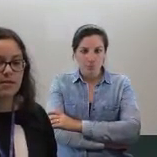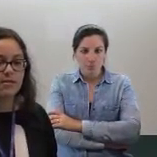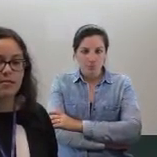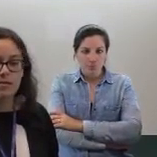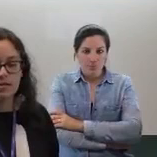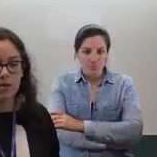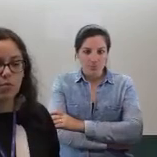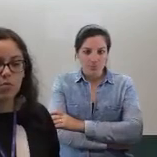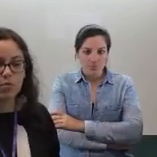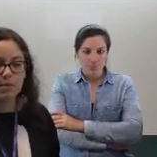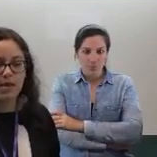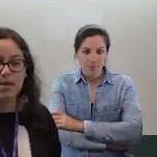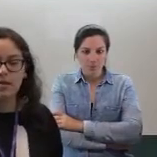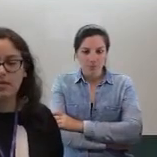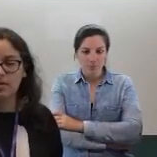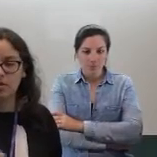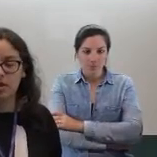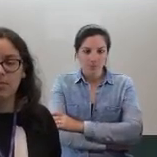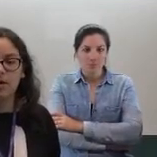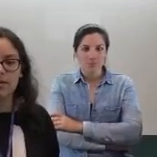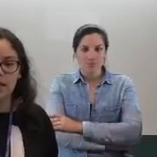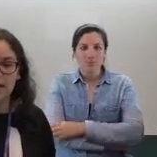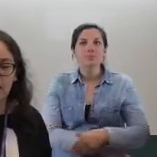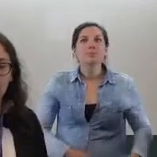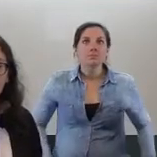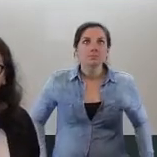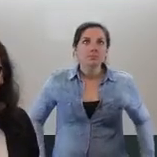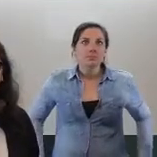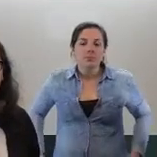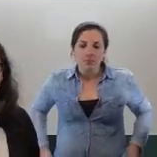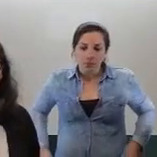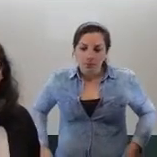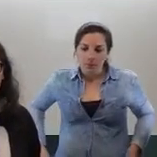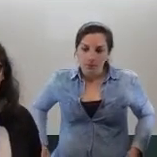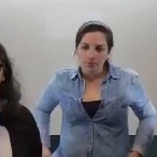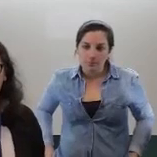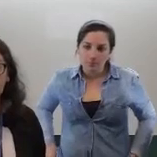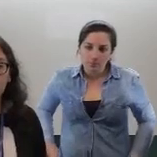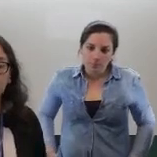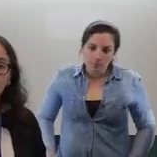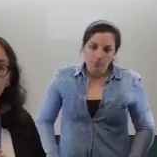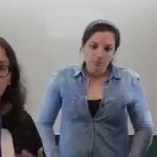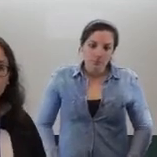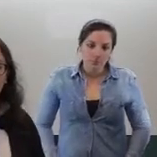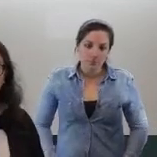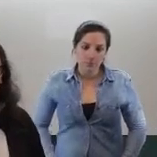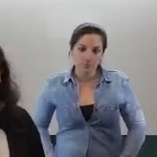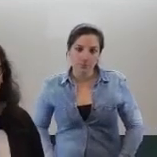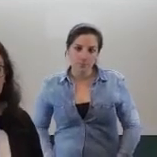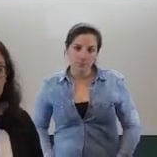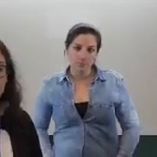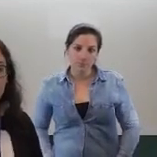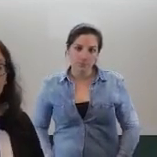informações da UNO também, que às vezes a gente reposta ali. Então é legal que vocês acompanhem isso para saber o que está acontecendo também